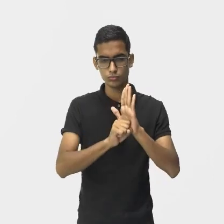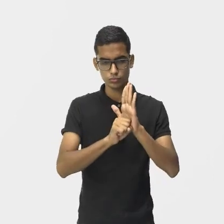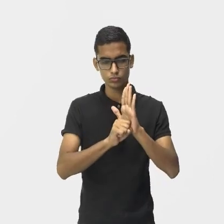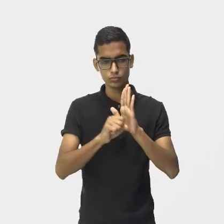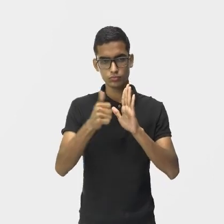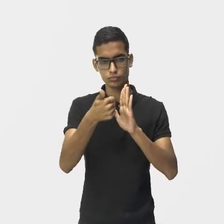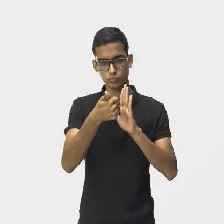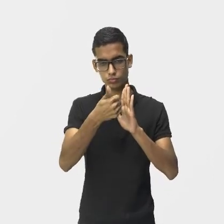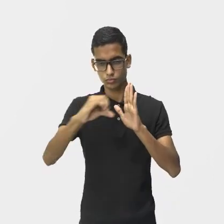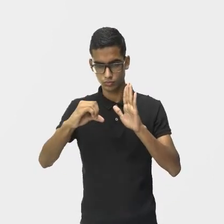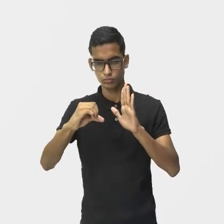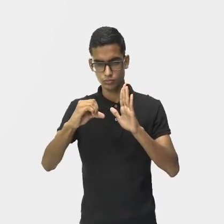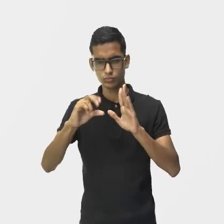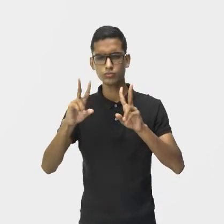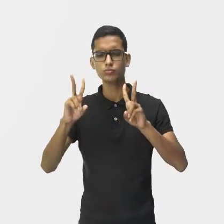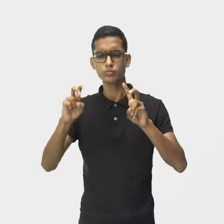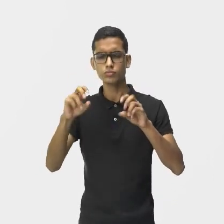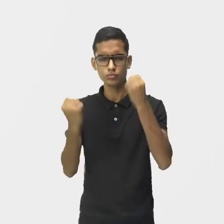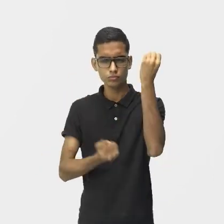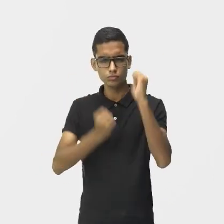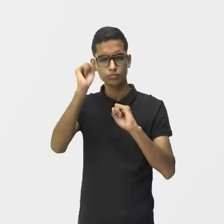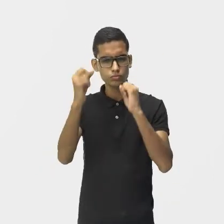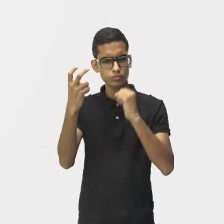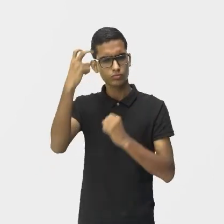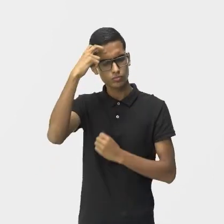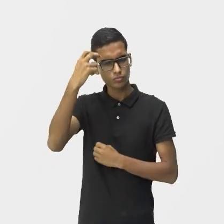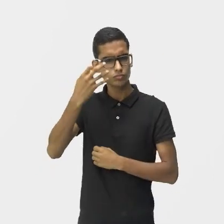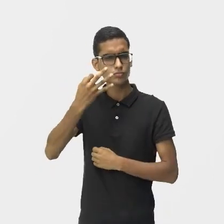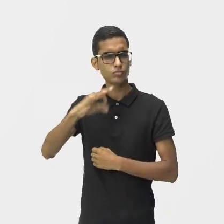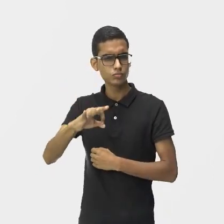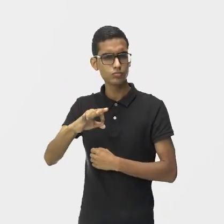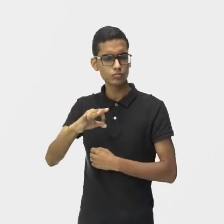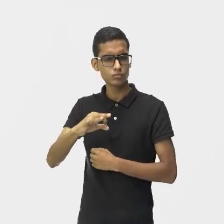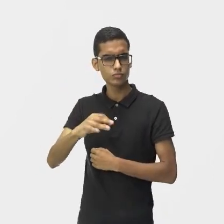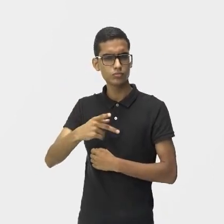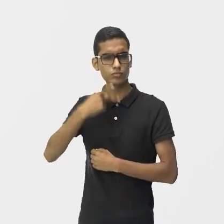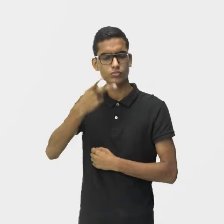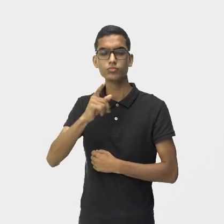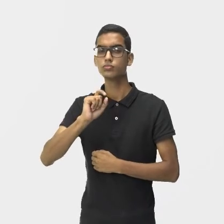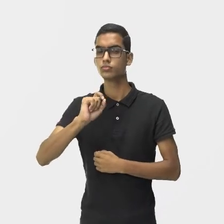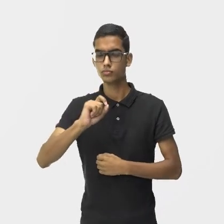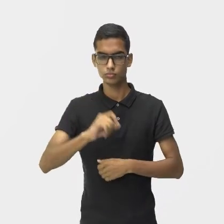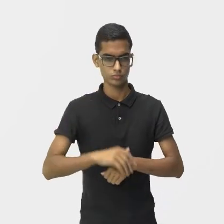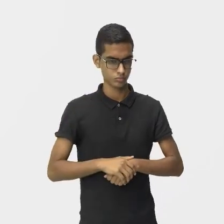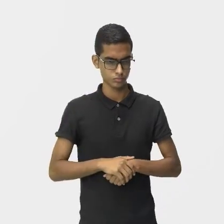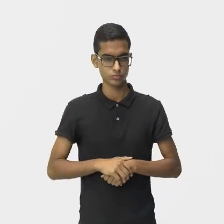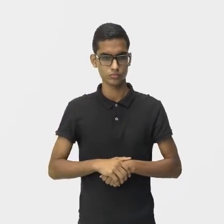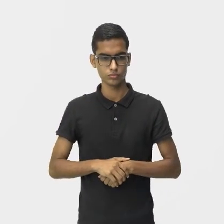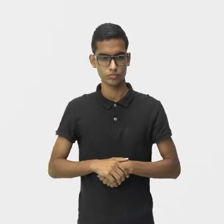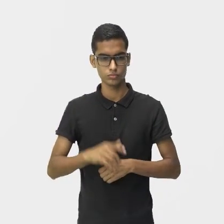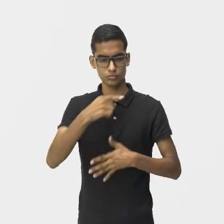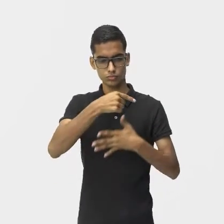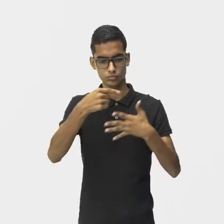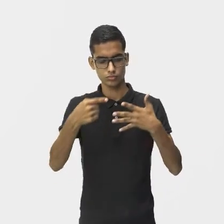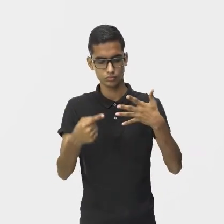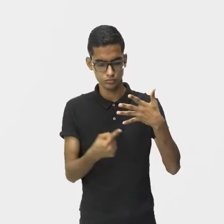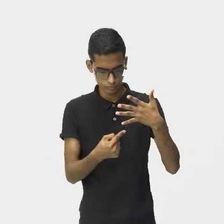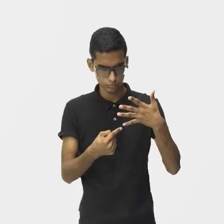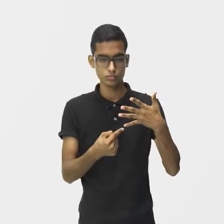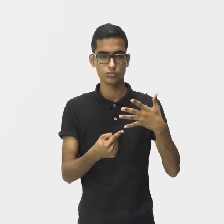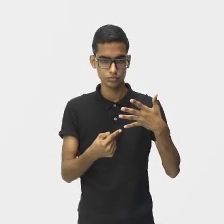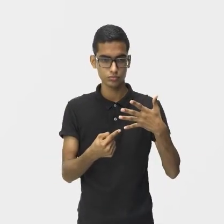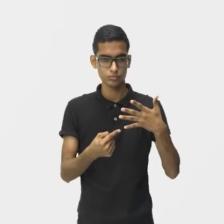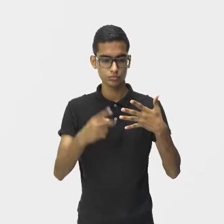XIX. Sobre a indústria cultural, é correto afirmar que você tem aí 5